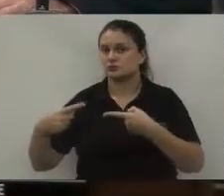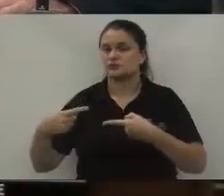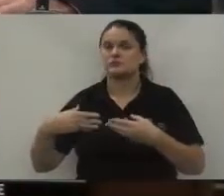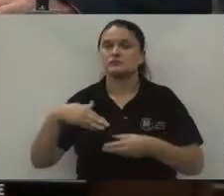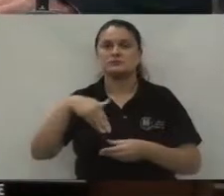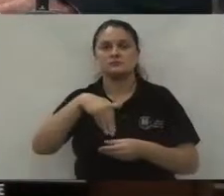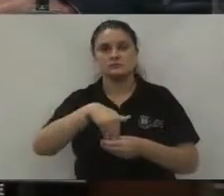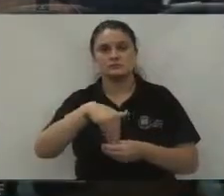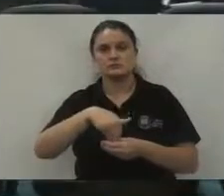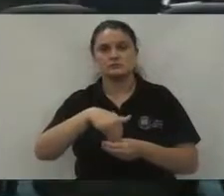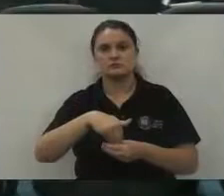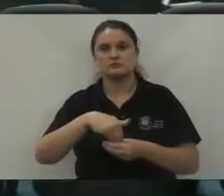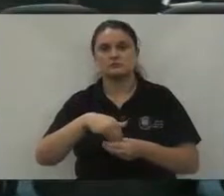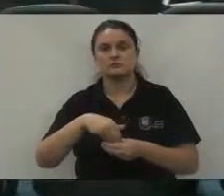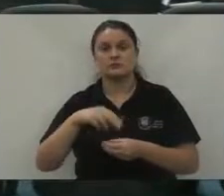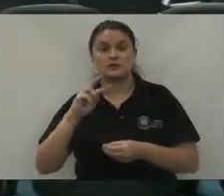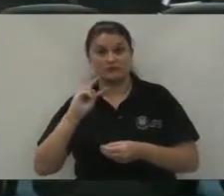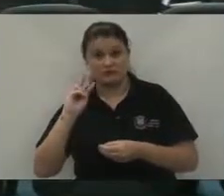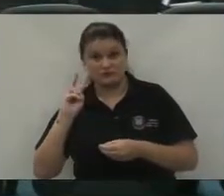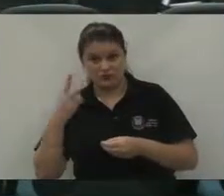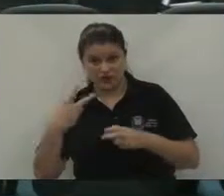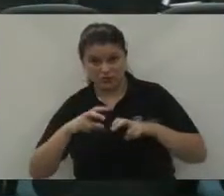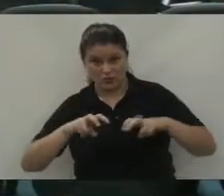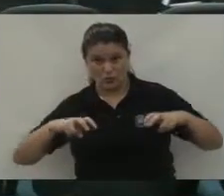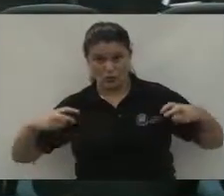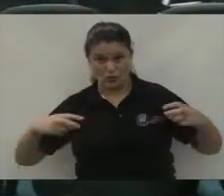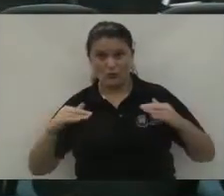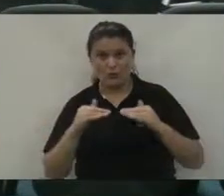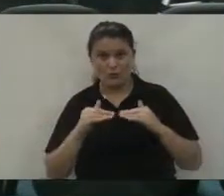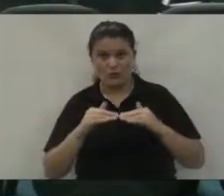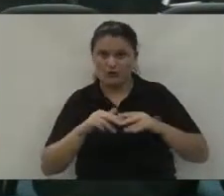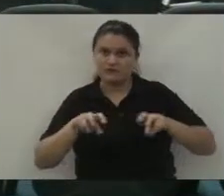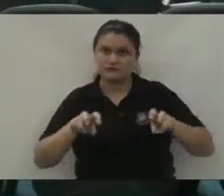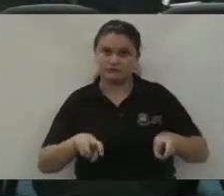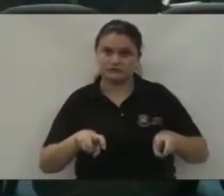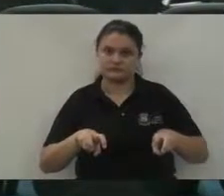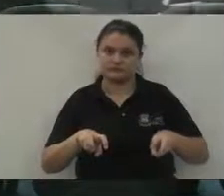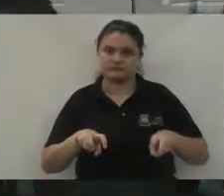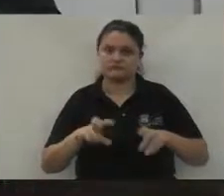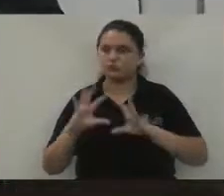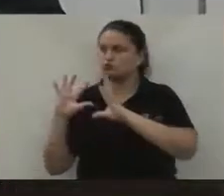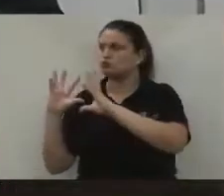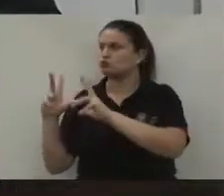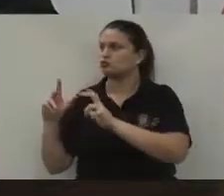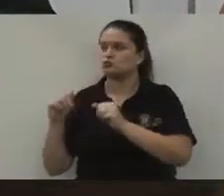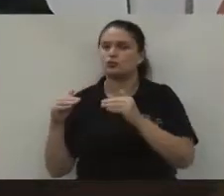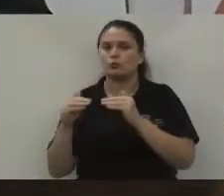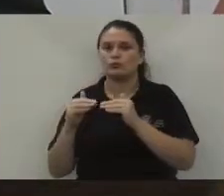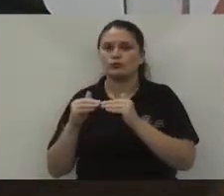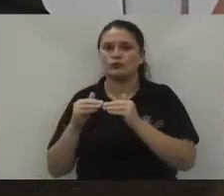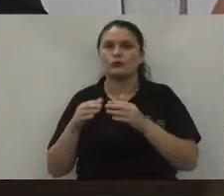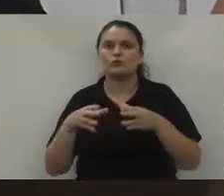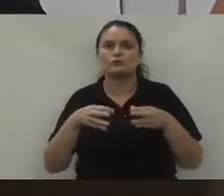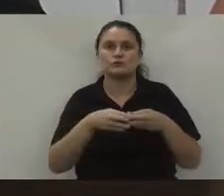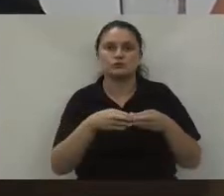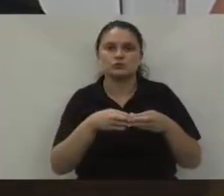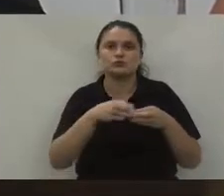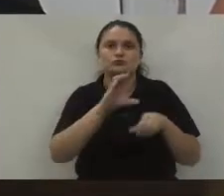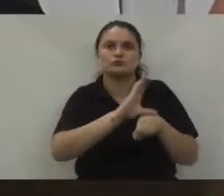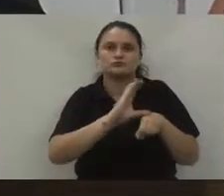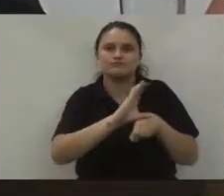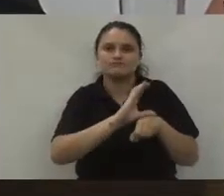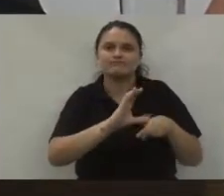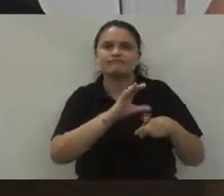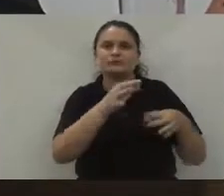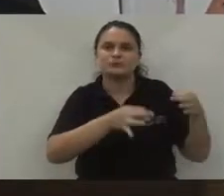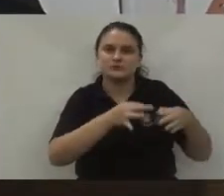discussão, em votação, senhores vereadores que aprovam, permaneçam como estão. Aprovado o parecer fundamentado da Comissão de Constituição, Justiça e